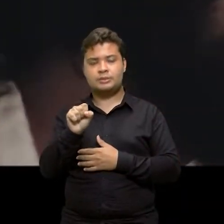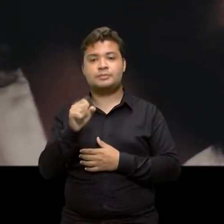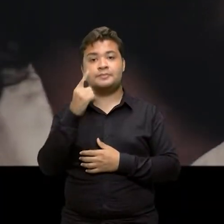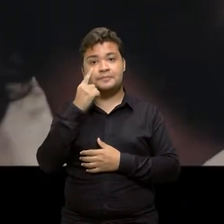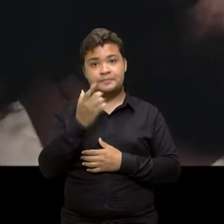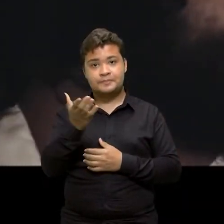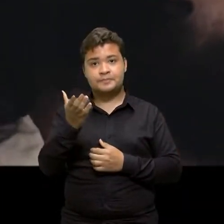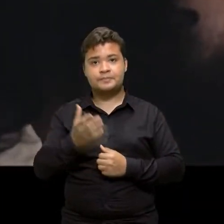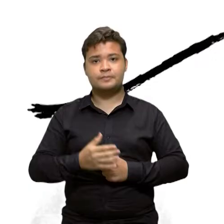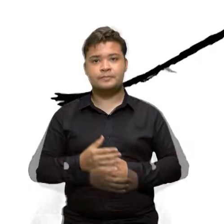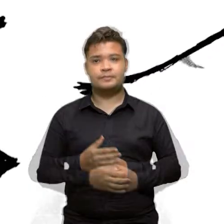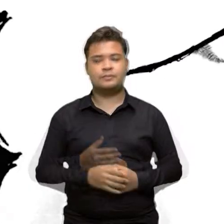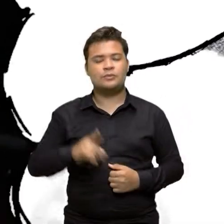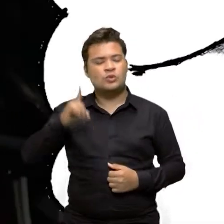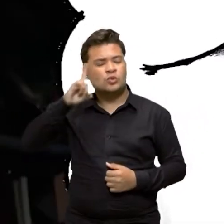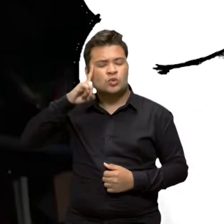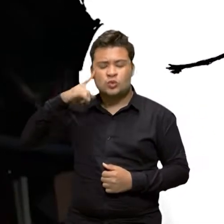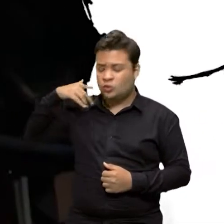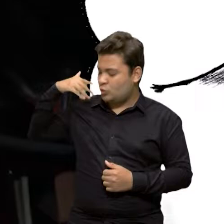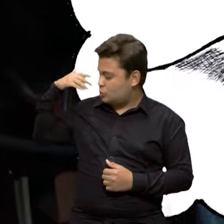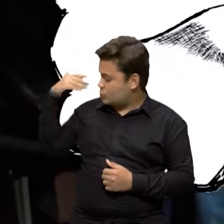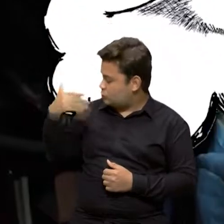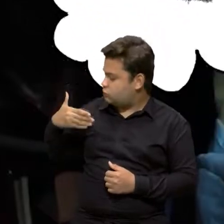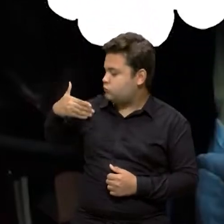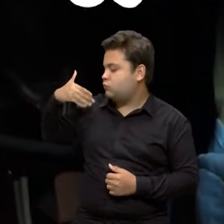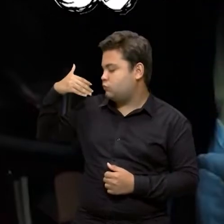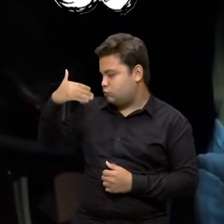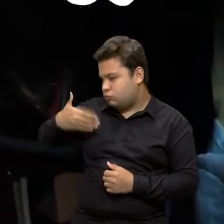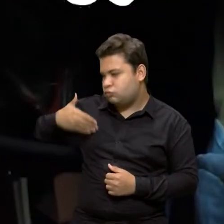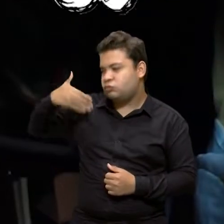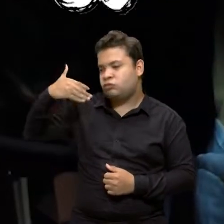Bora ouvir um pouquinho deles? Todo dia